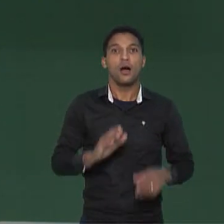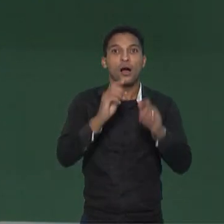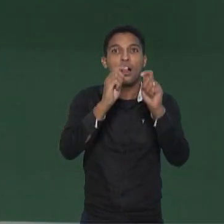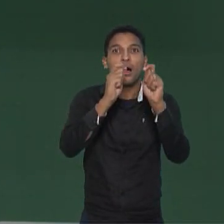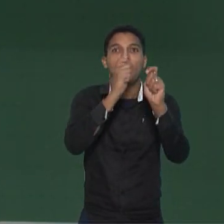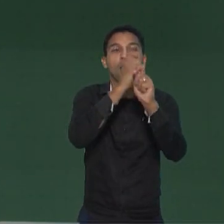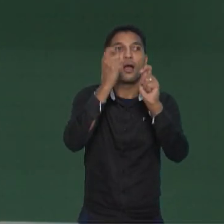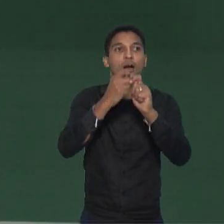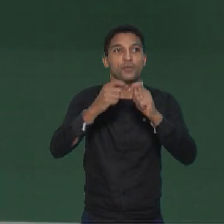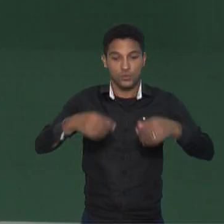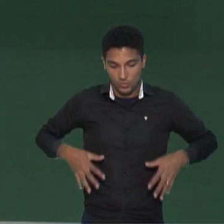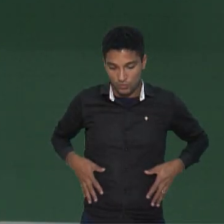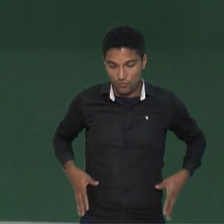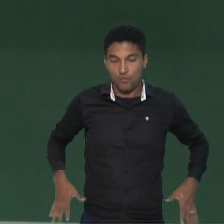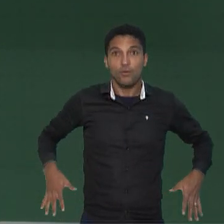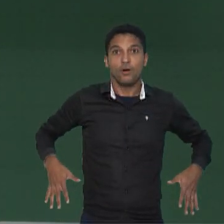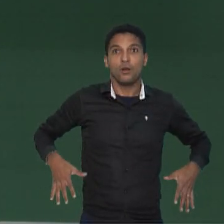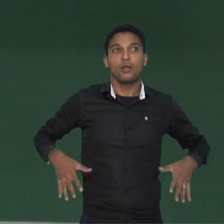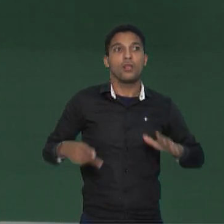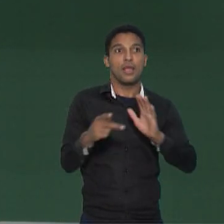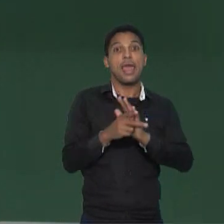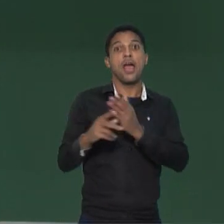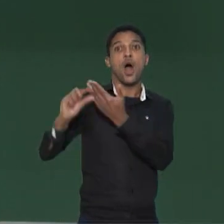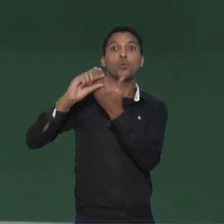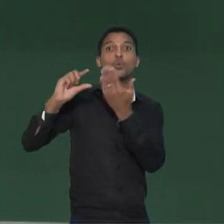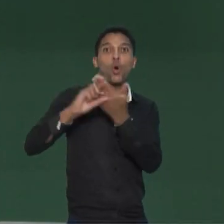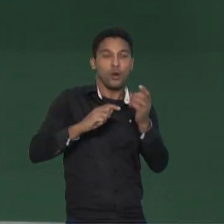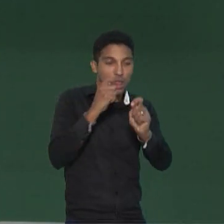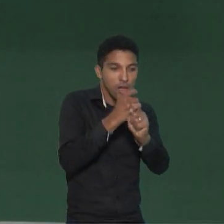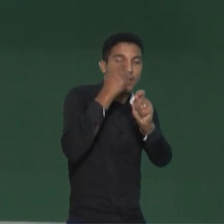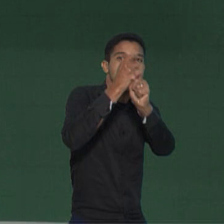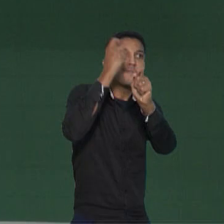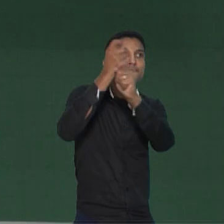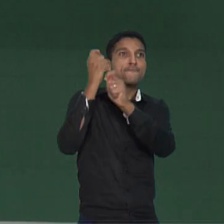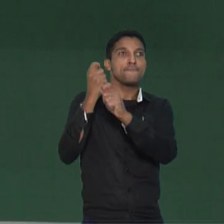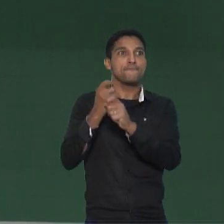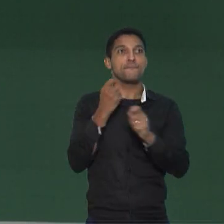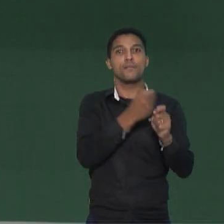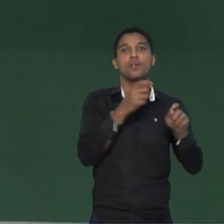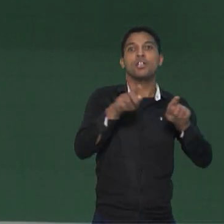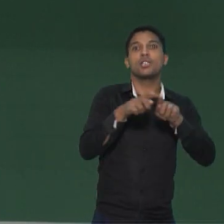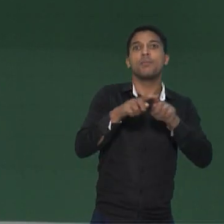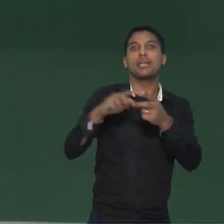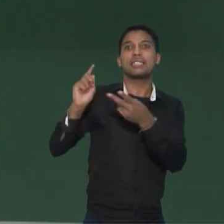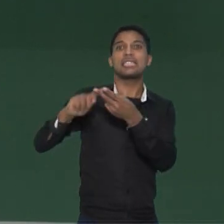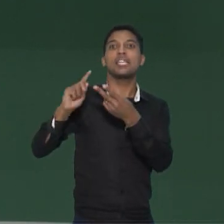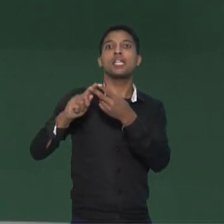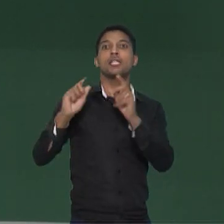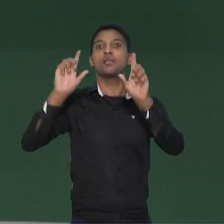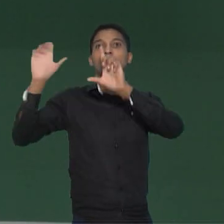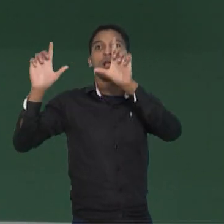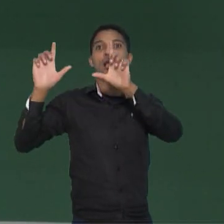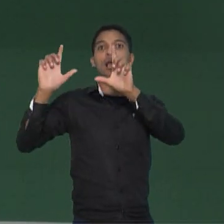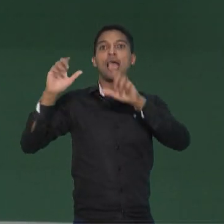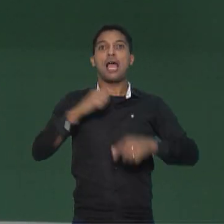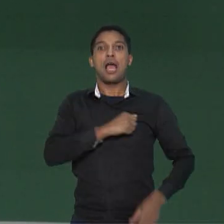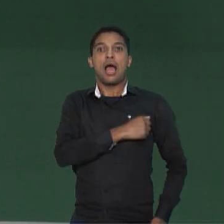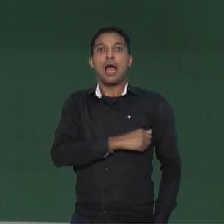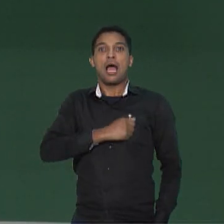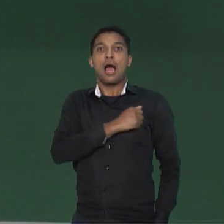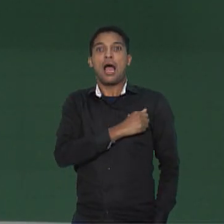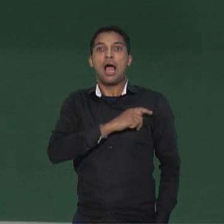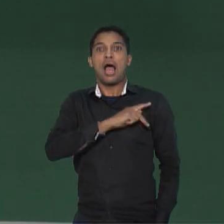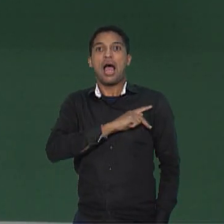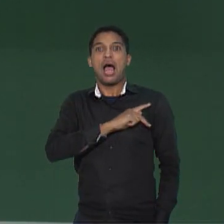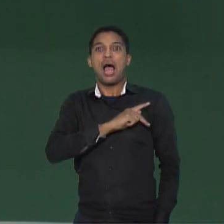vestes que tinha lá do Barroco, né? Cristo na Catedral de Copenhague e o apóstolo Paulo também na Catedral, né? Então